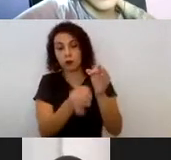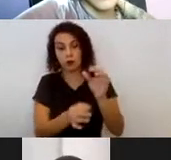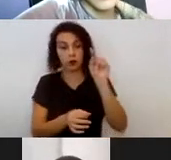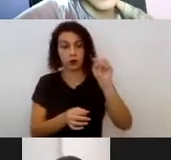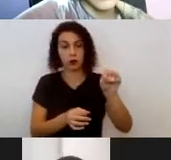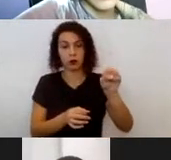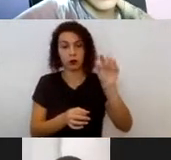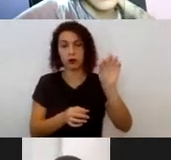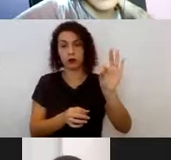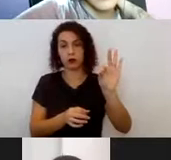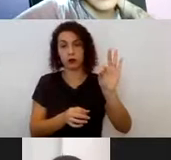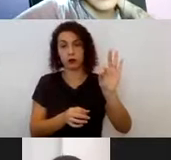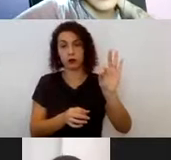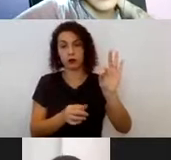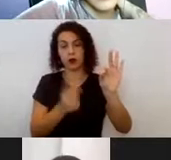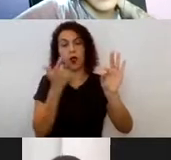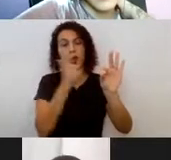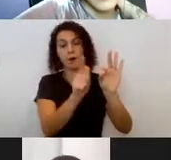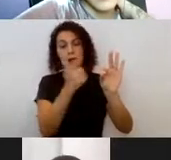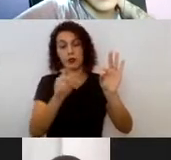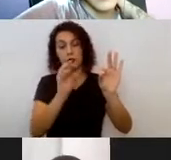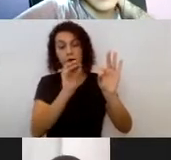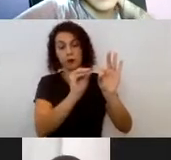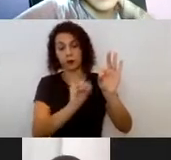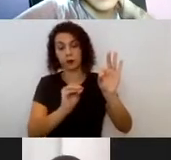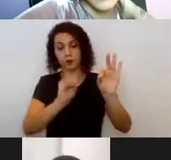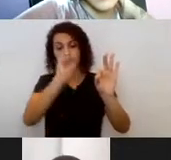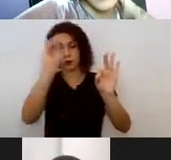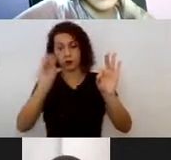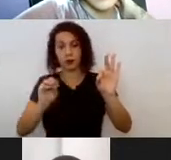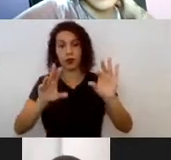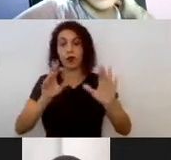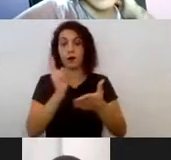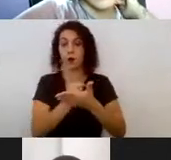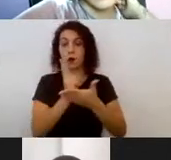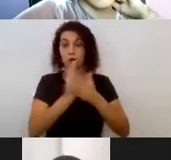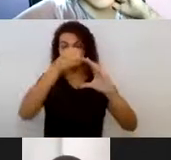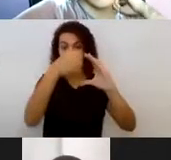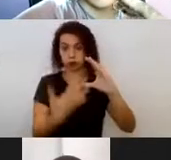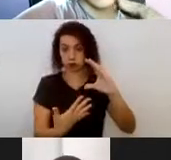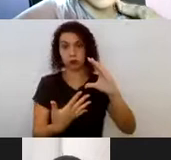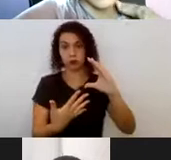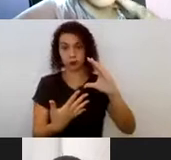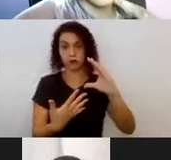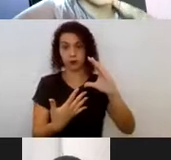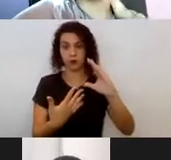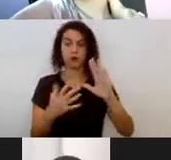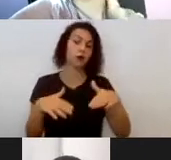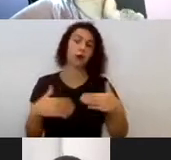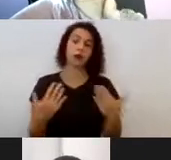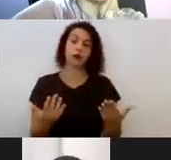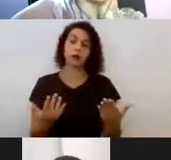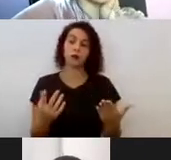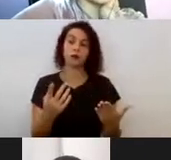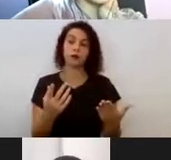ponto inicial sem perder né as características daquele. Onde nós podemos encontrar